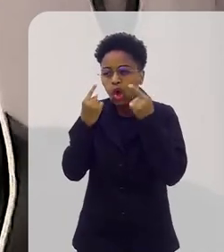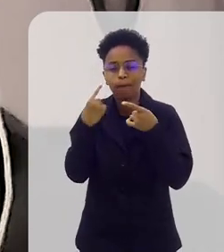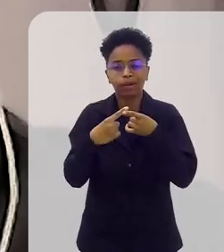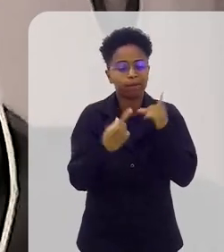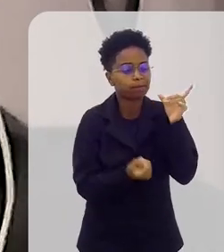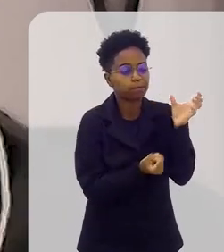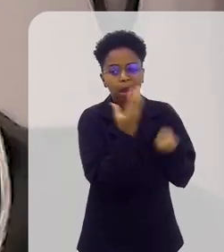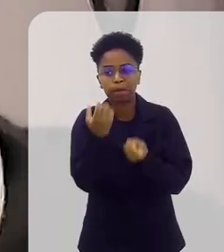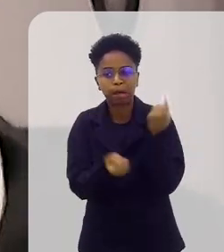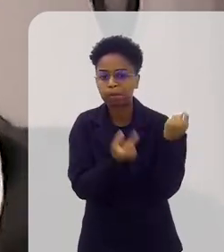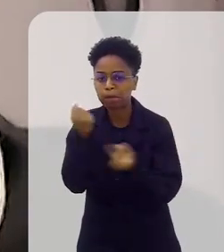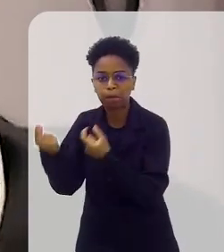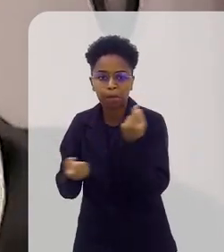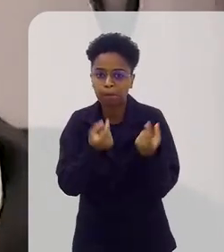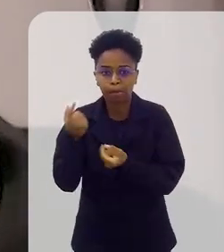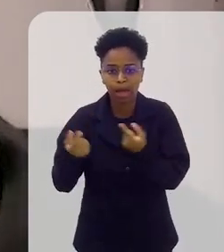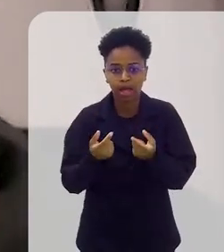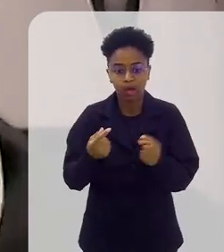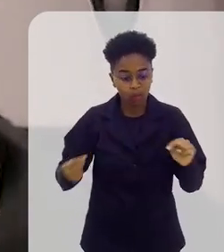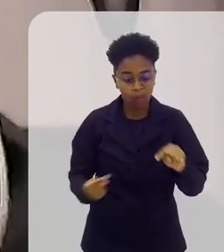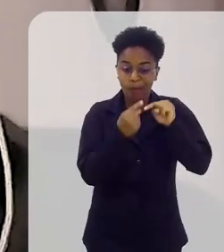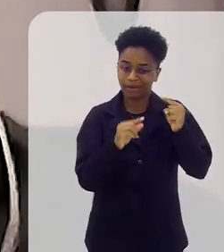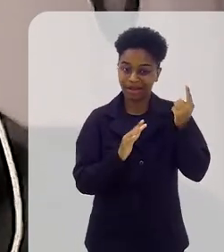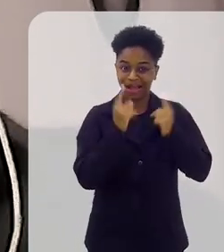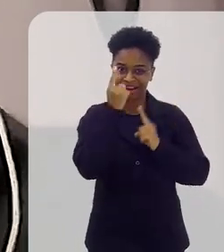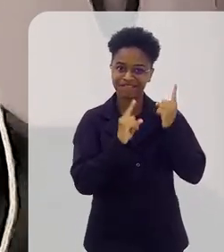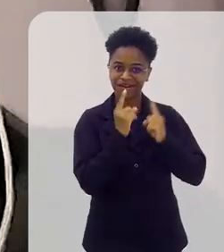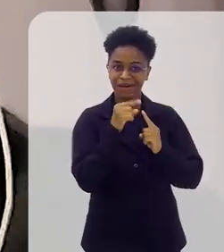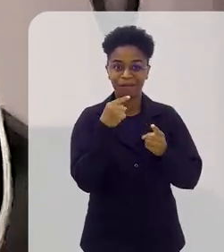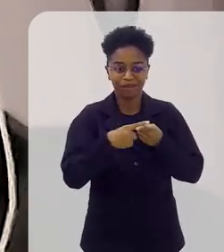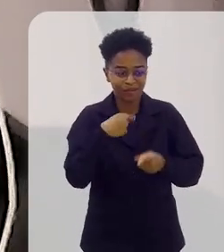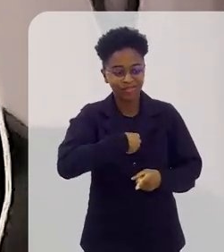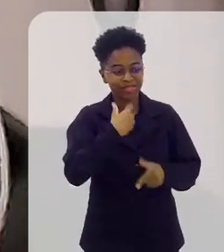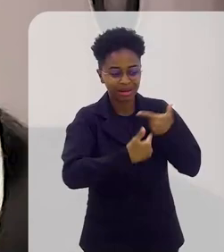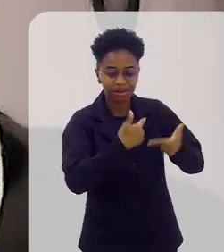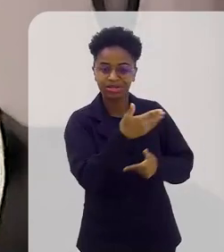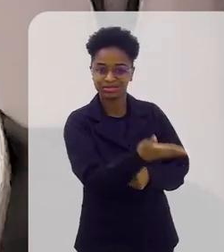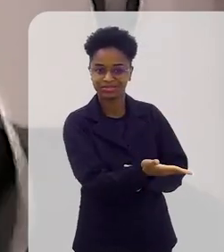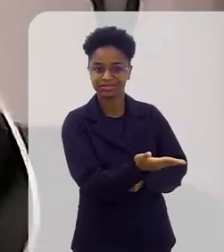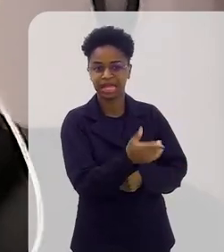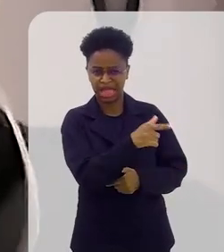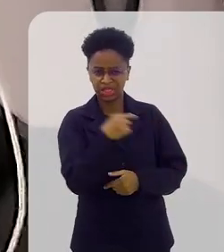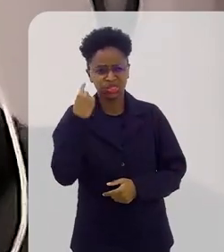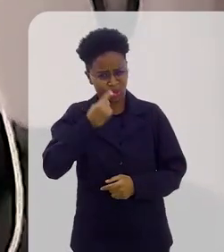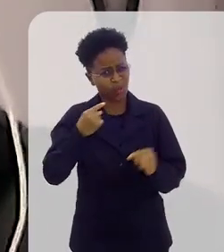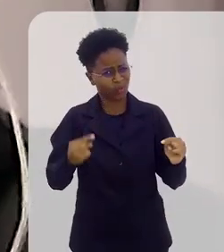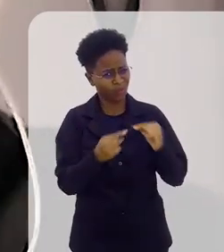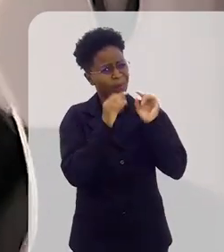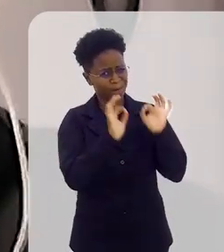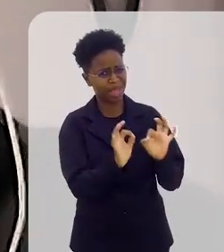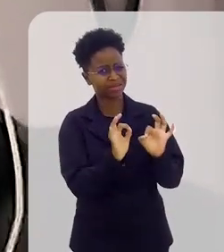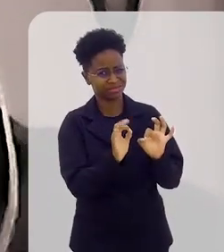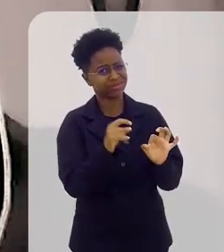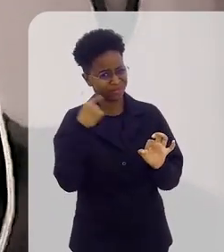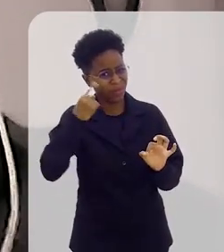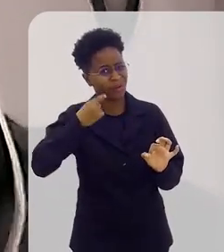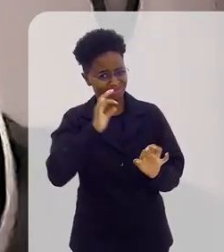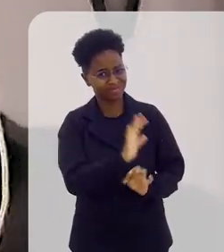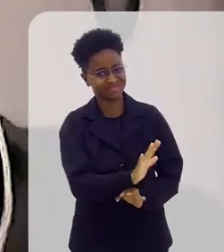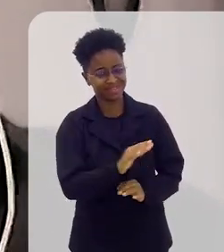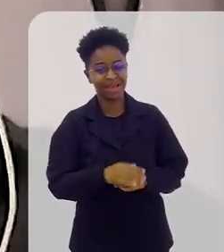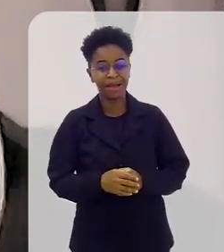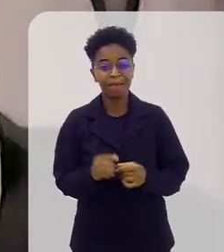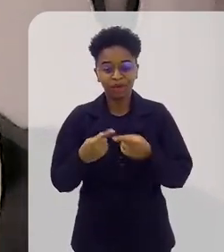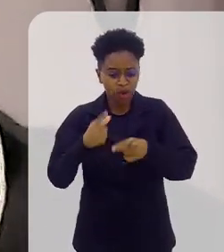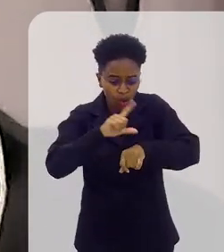consegui entender a loucura que é o carnaval através da loucura do João. E trabalhar com o João, vou te falar, era muito doido, cara. Trabalhar com o João